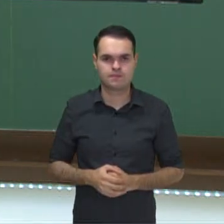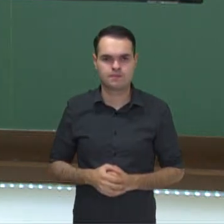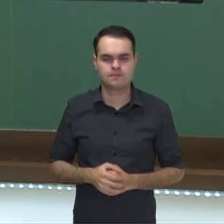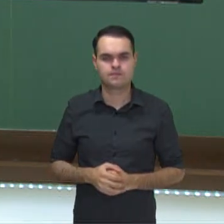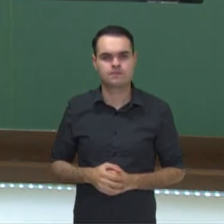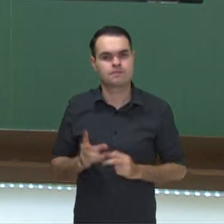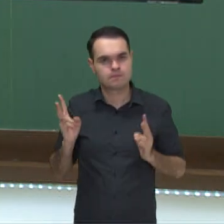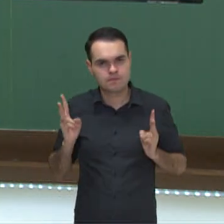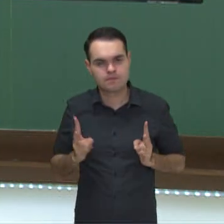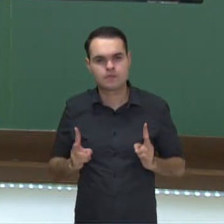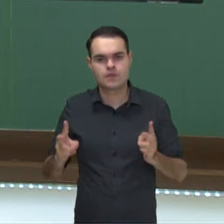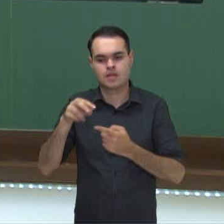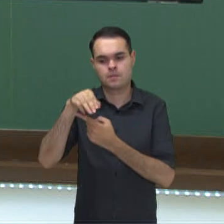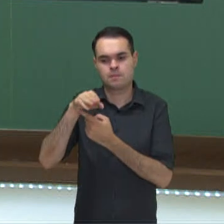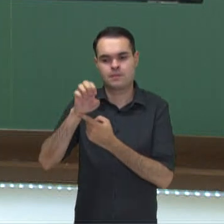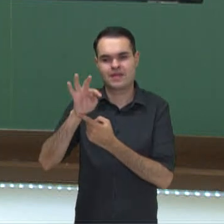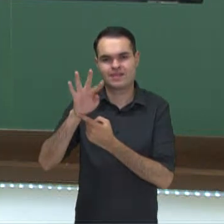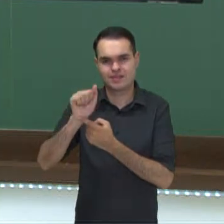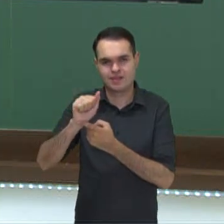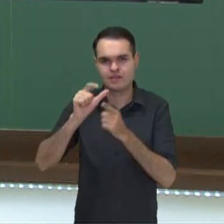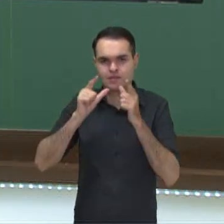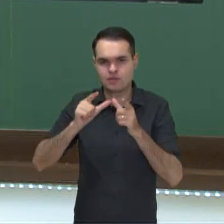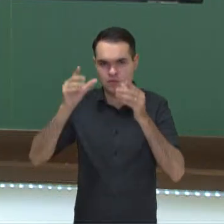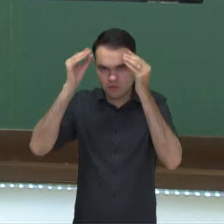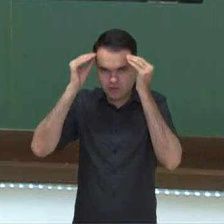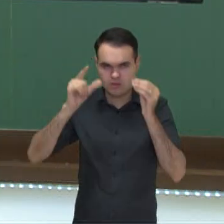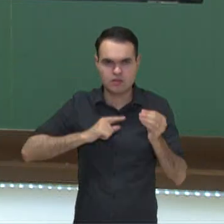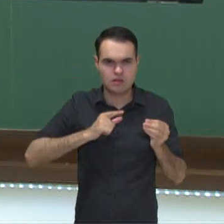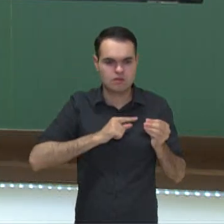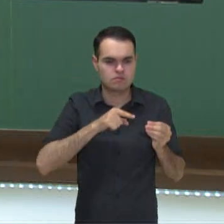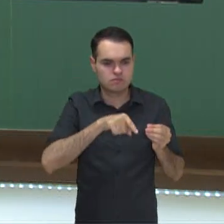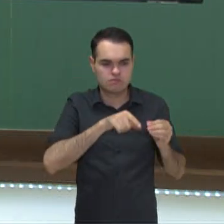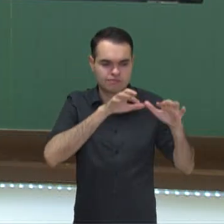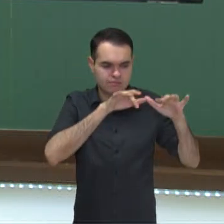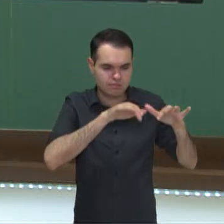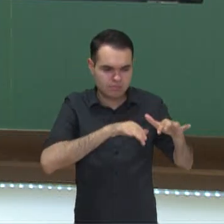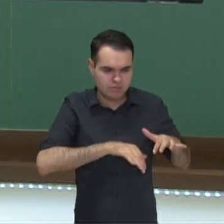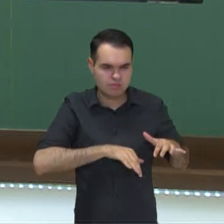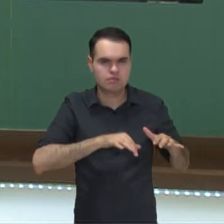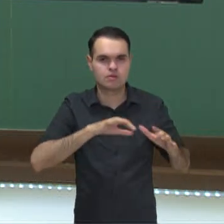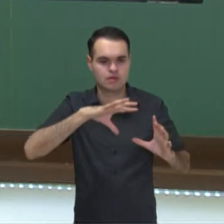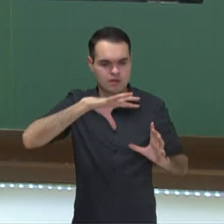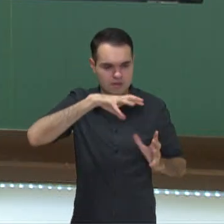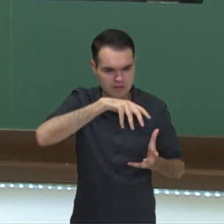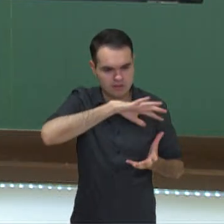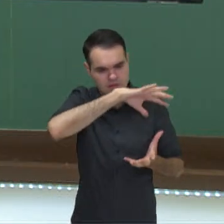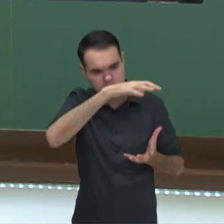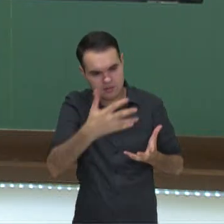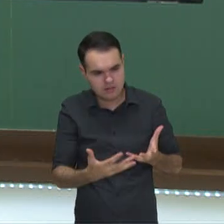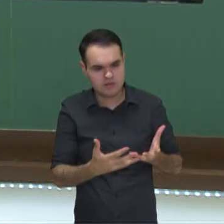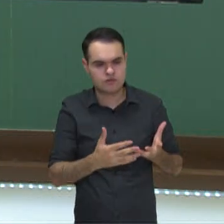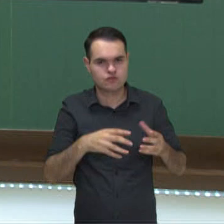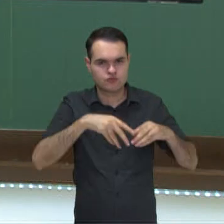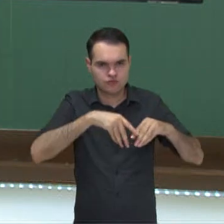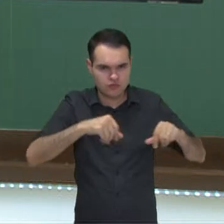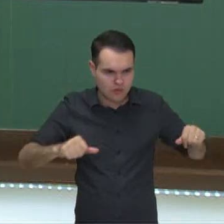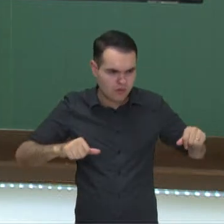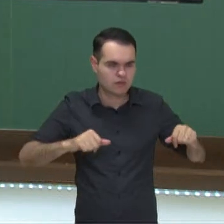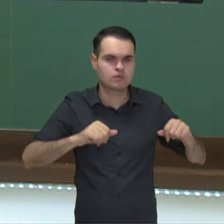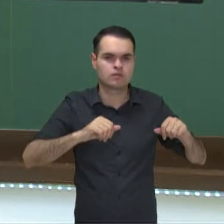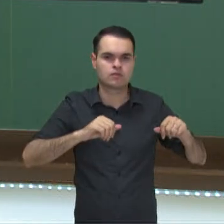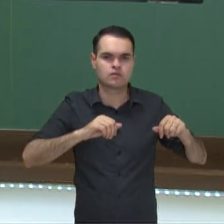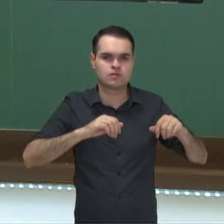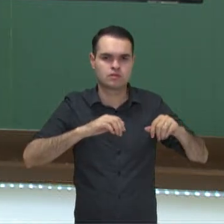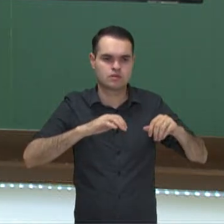a questão da metalinguagem. Nós temos o discurso científico mostrando ali atmosfera, solo, ilha de calor, convecção. E